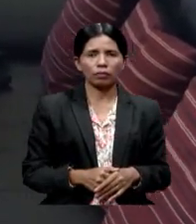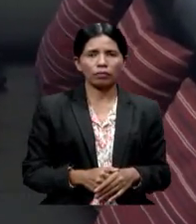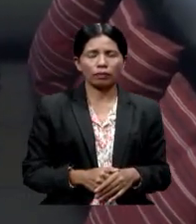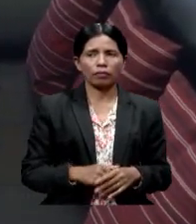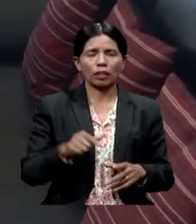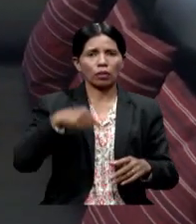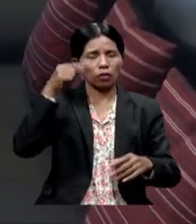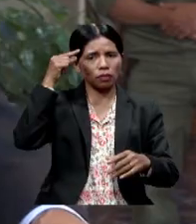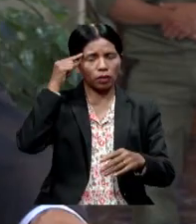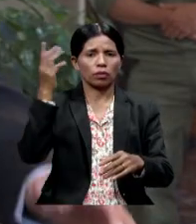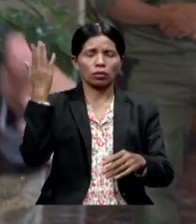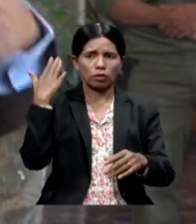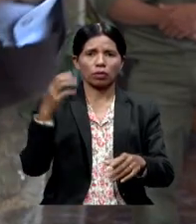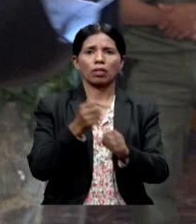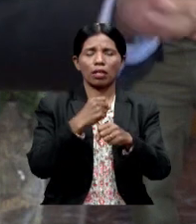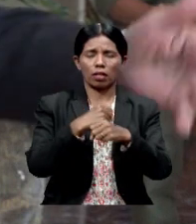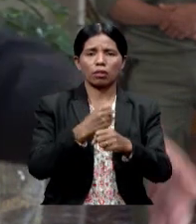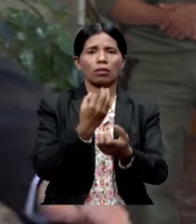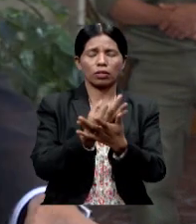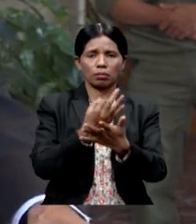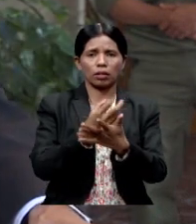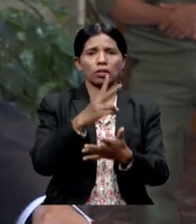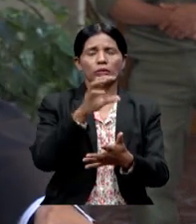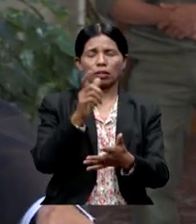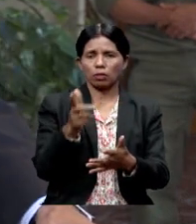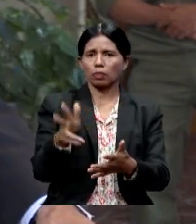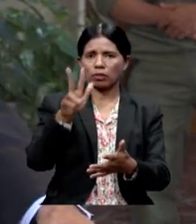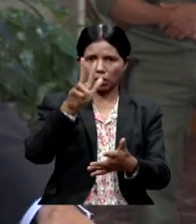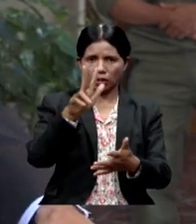anterior, mini orçamento para 2023,